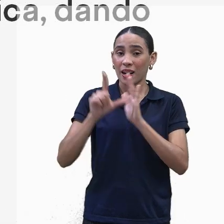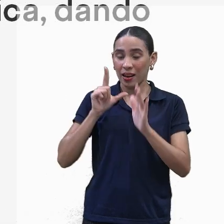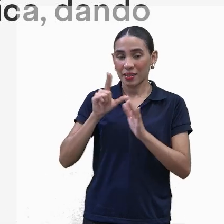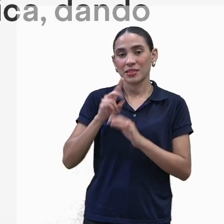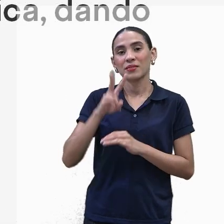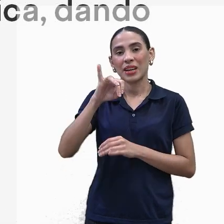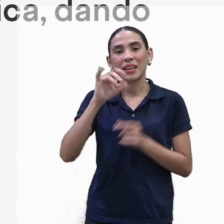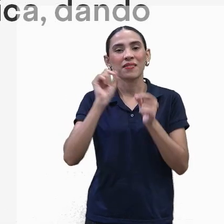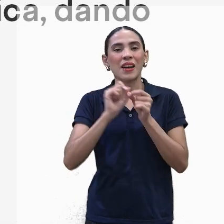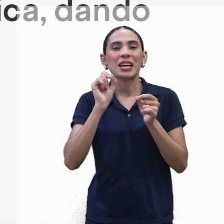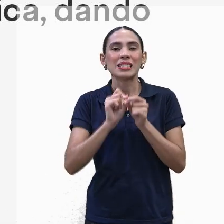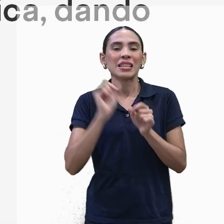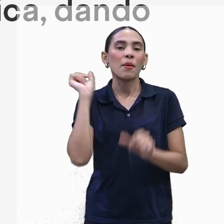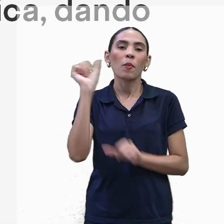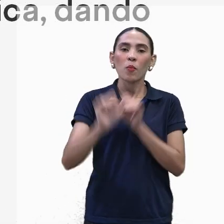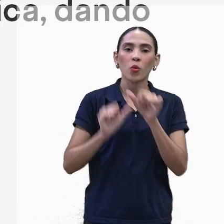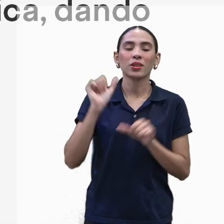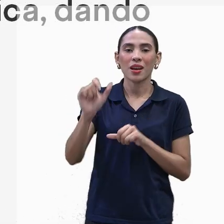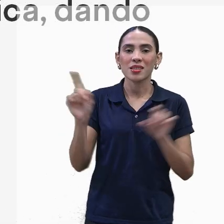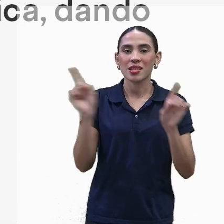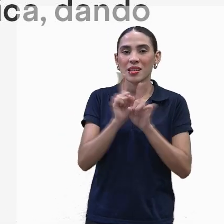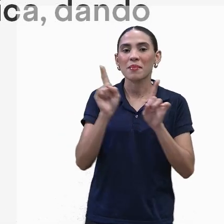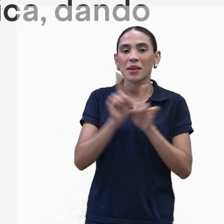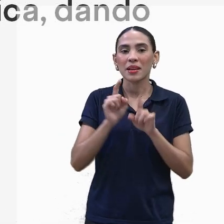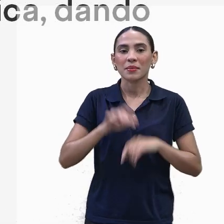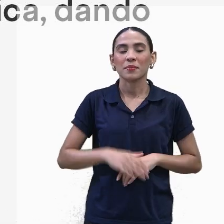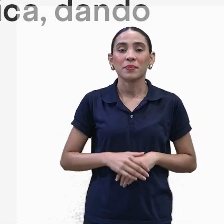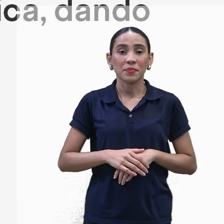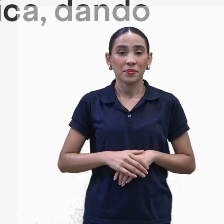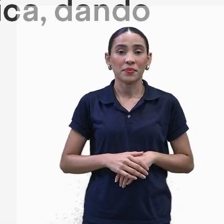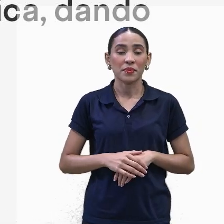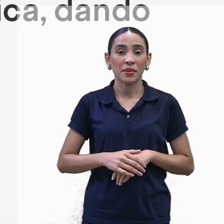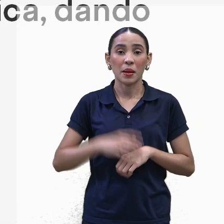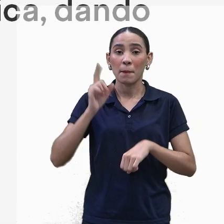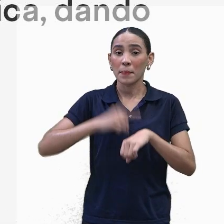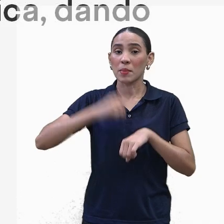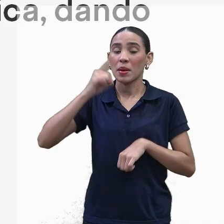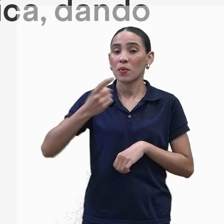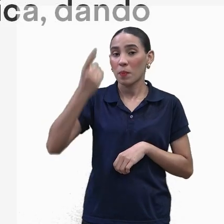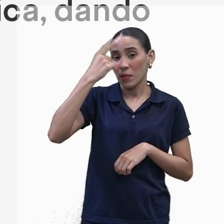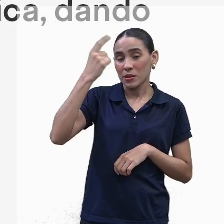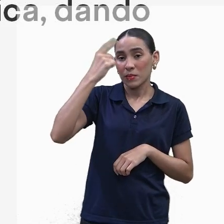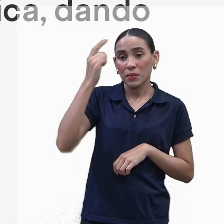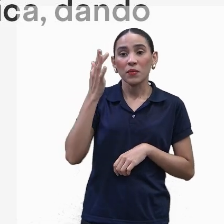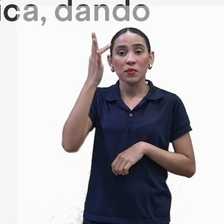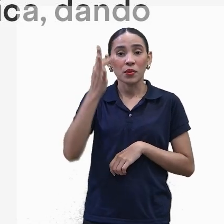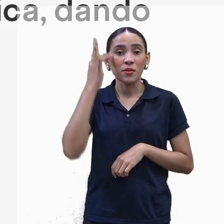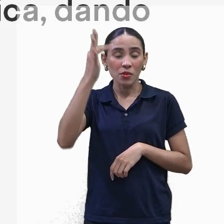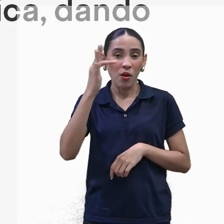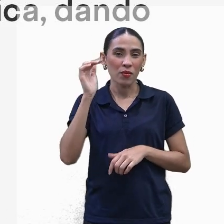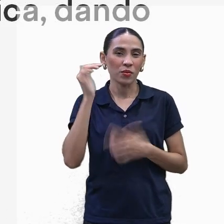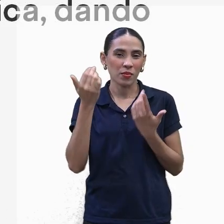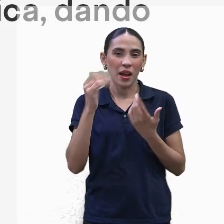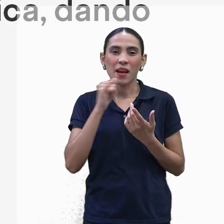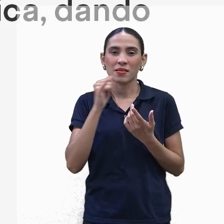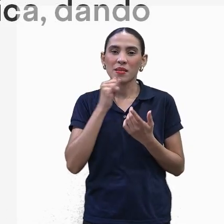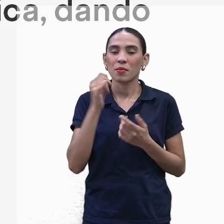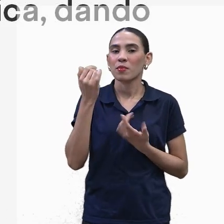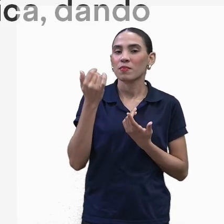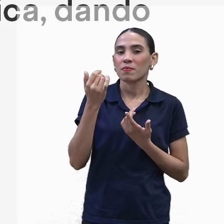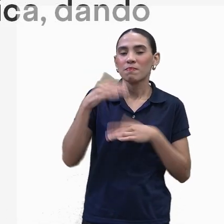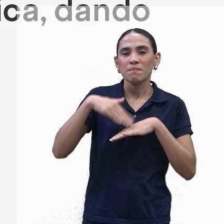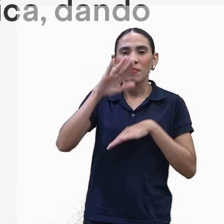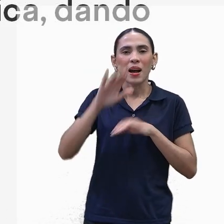vai fazer aquela transição também, né, entre esse primeiro pensamento filosófico para aquele pensamento filosófico